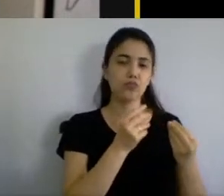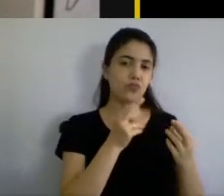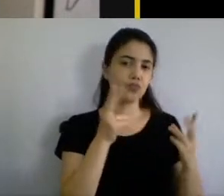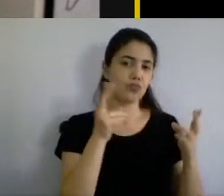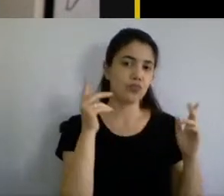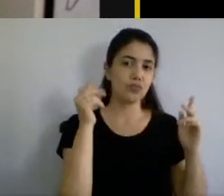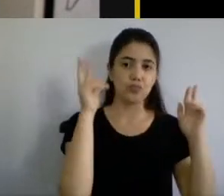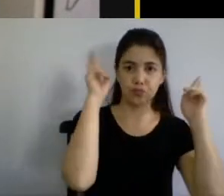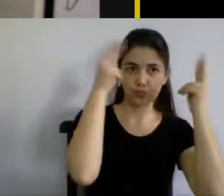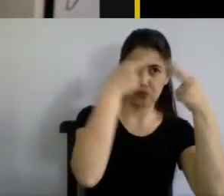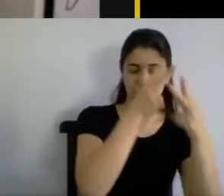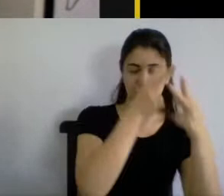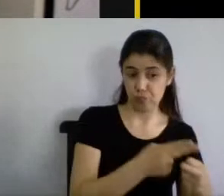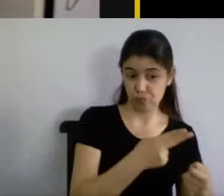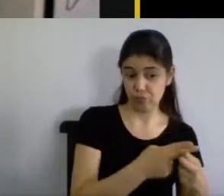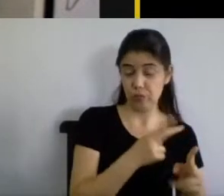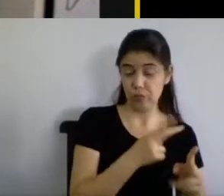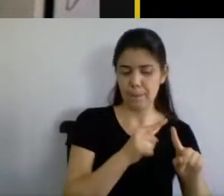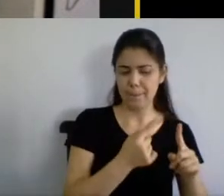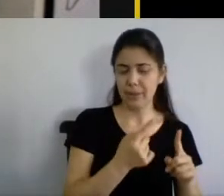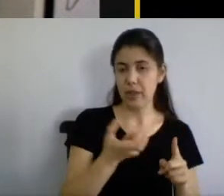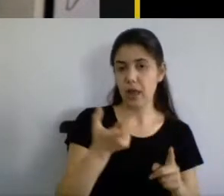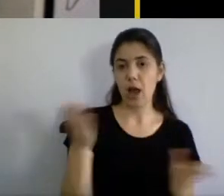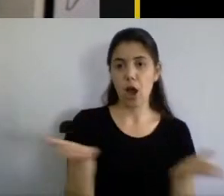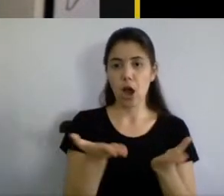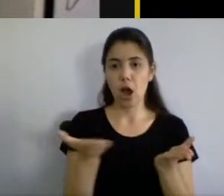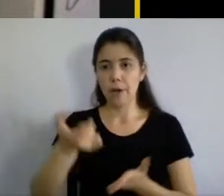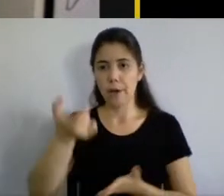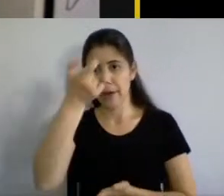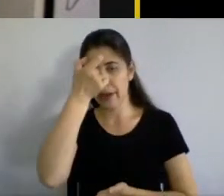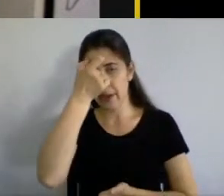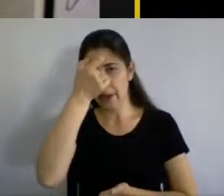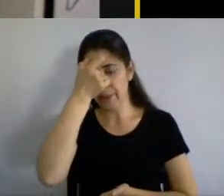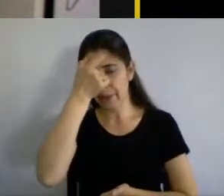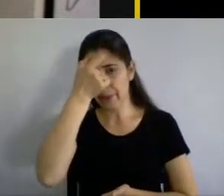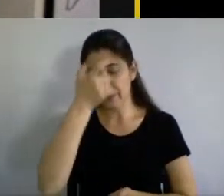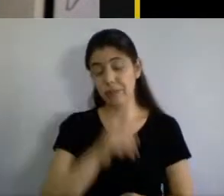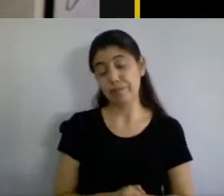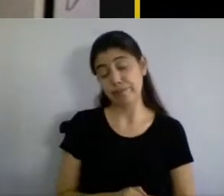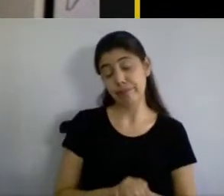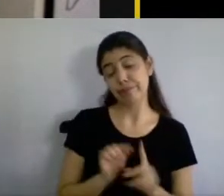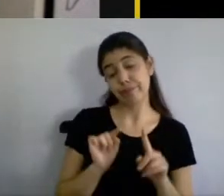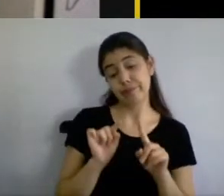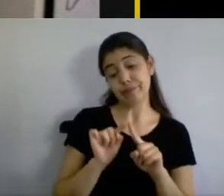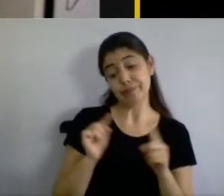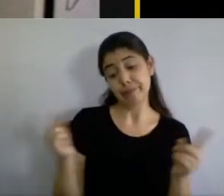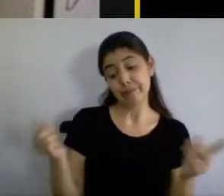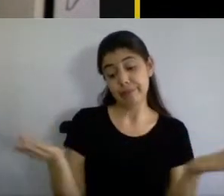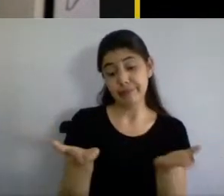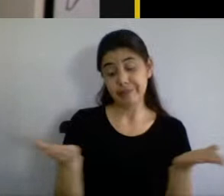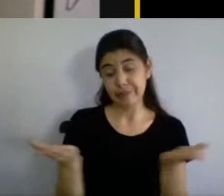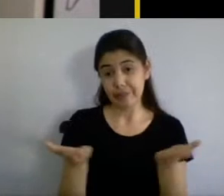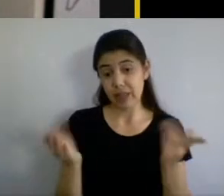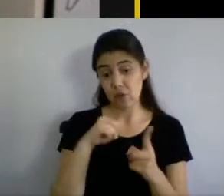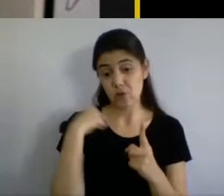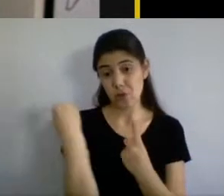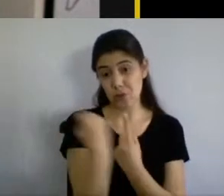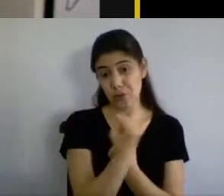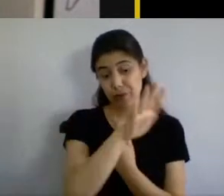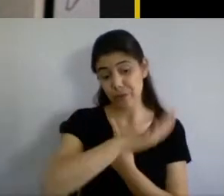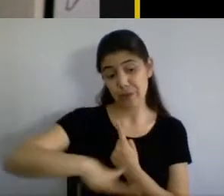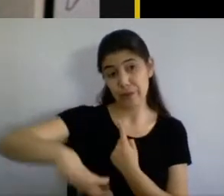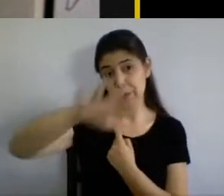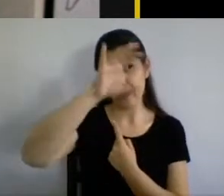uma retórica inconsciente. Agora, a alienação é isso. A nossa sociedade é